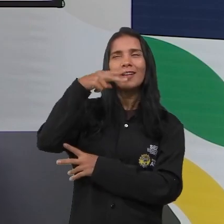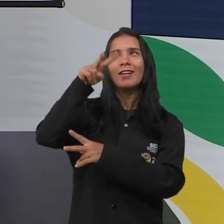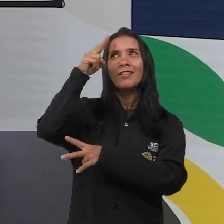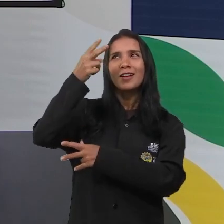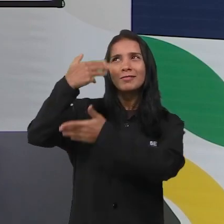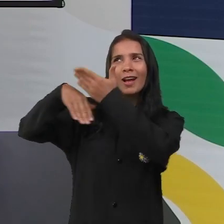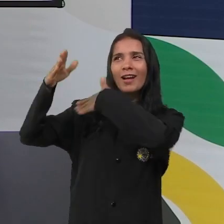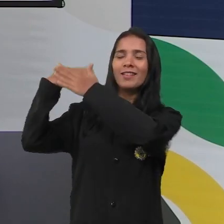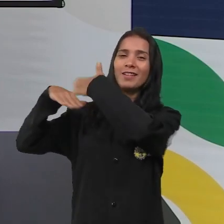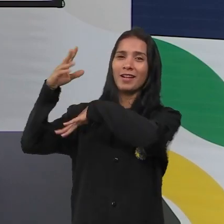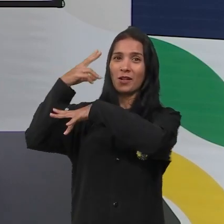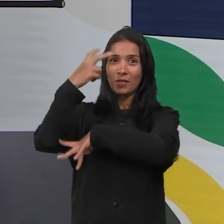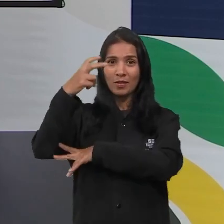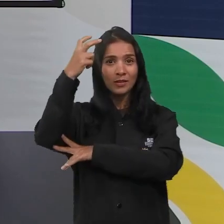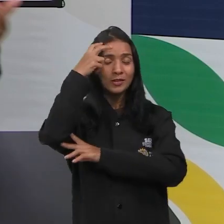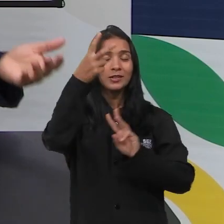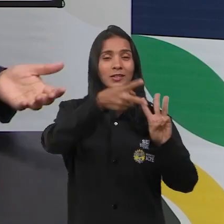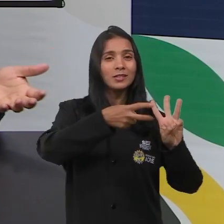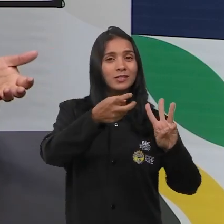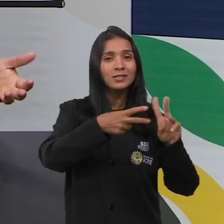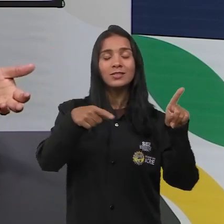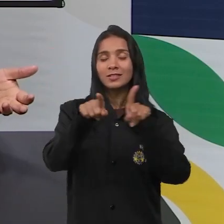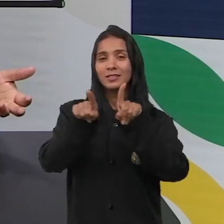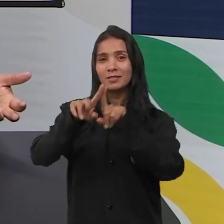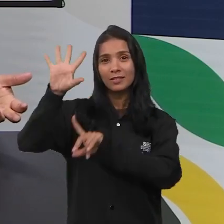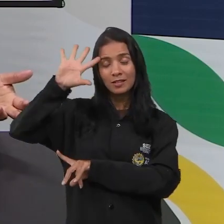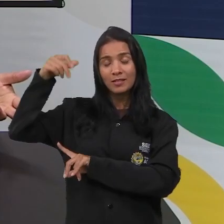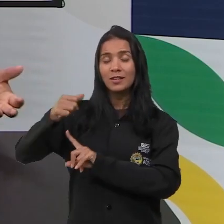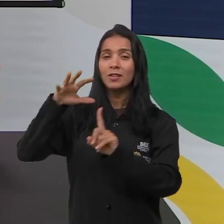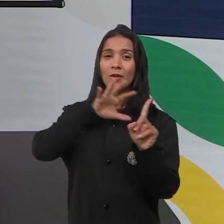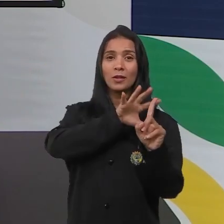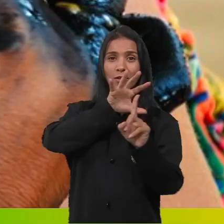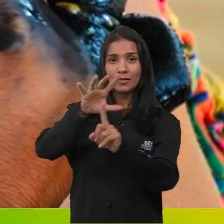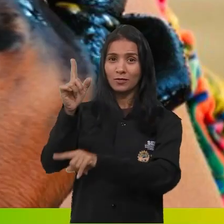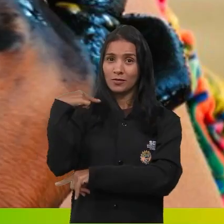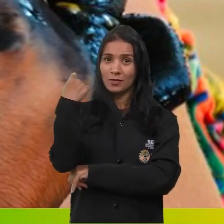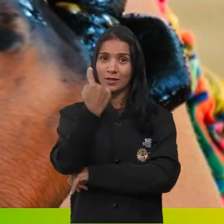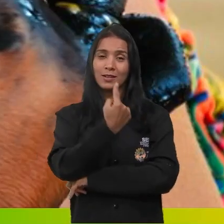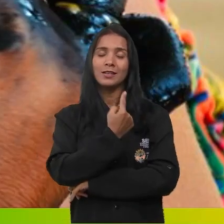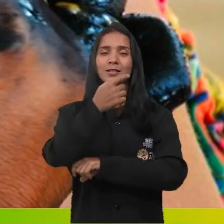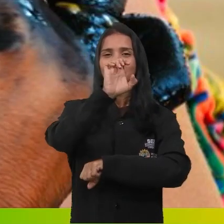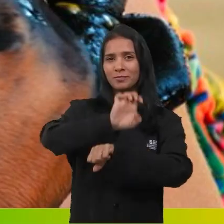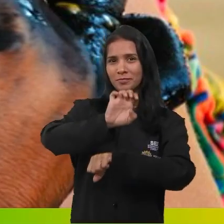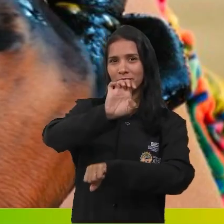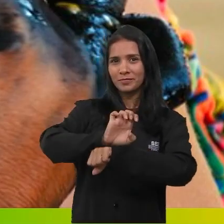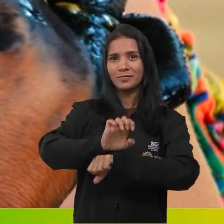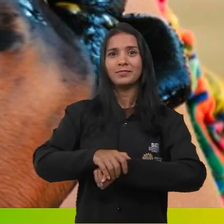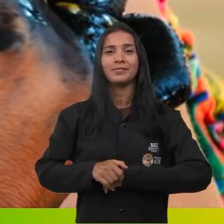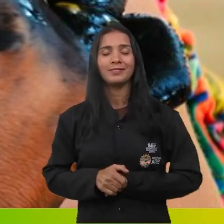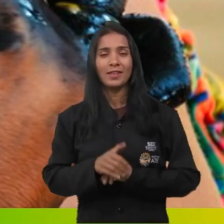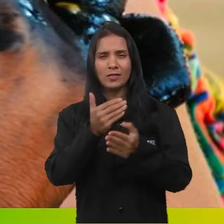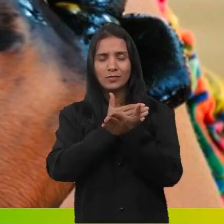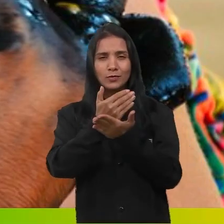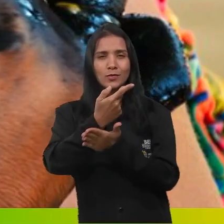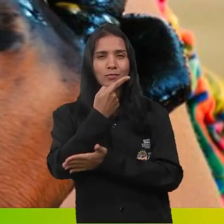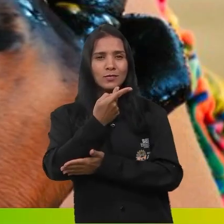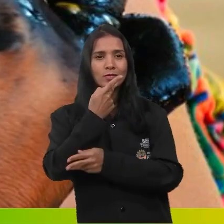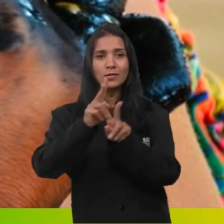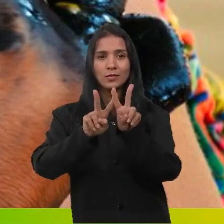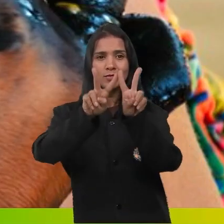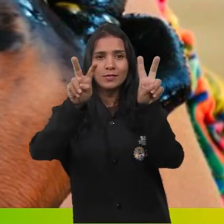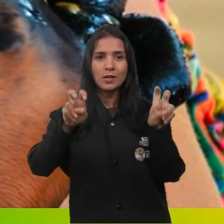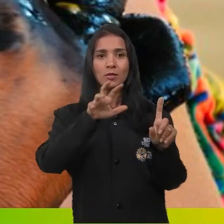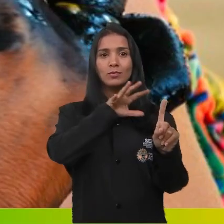tanto indígenas e africanas, que influenciaram o nosso estado. Eu vou começar falando da influência aí das